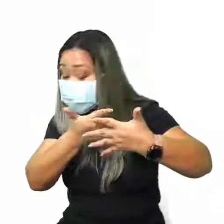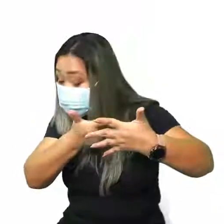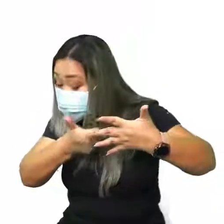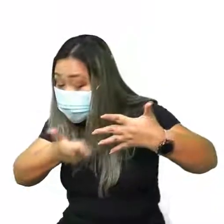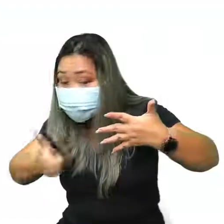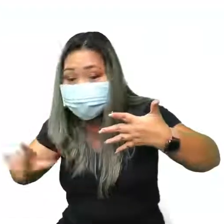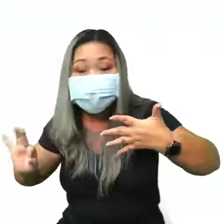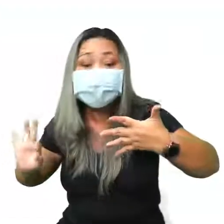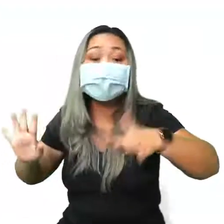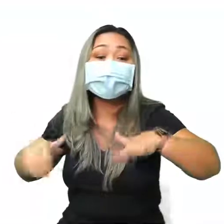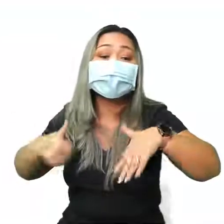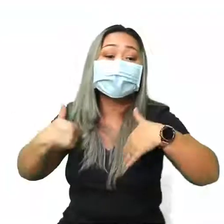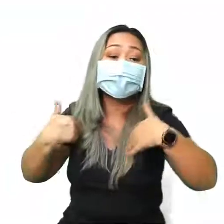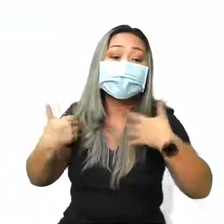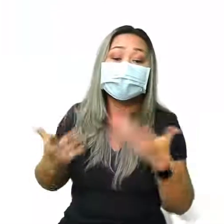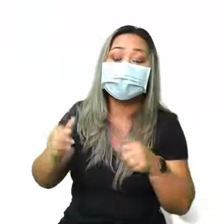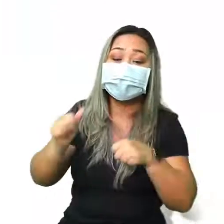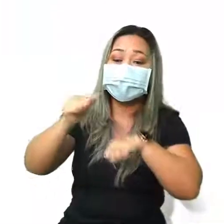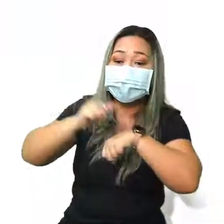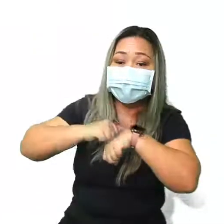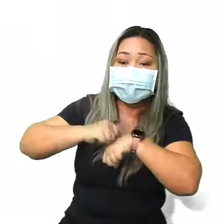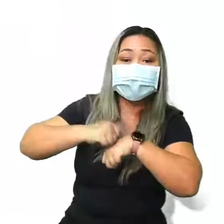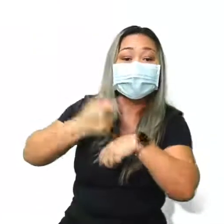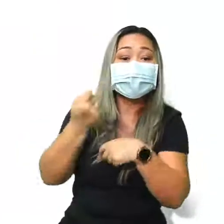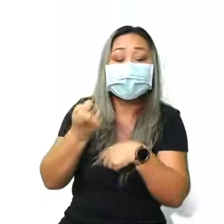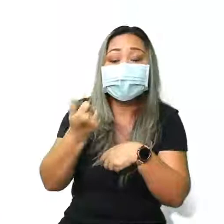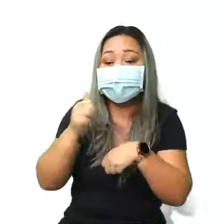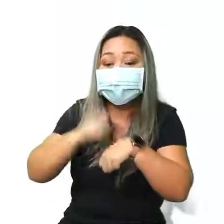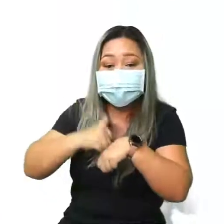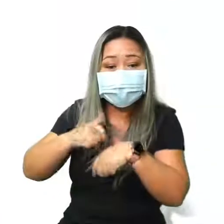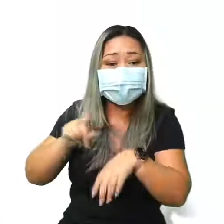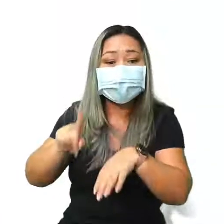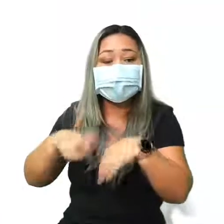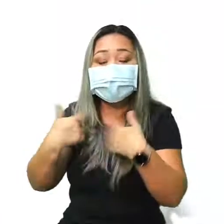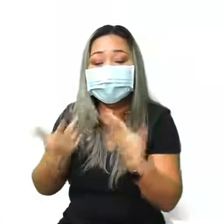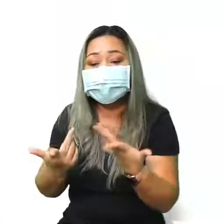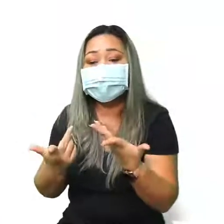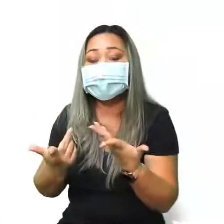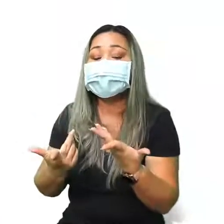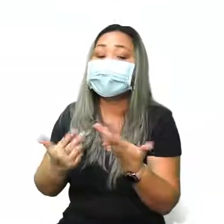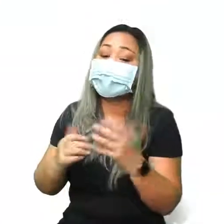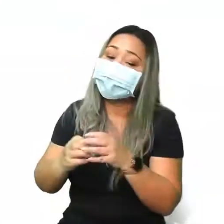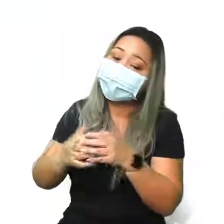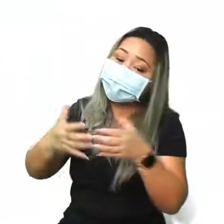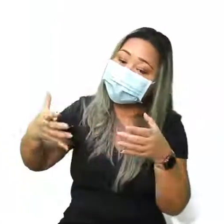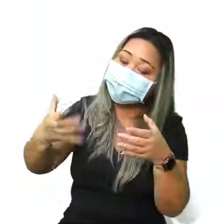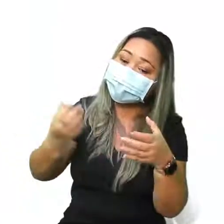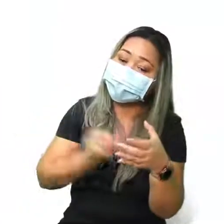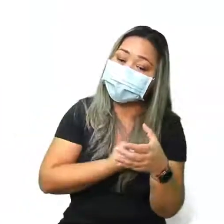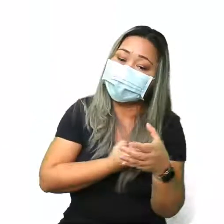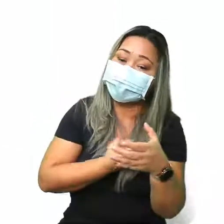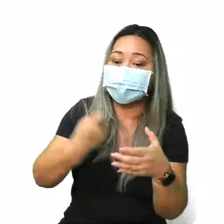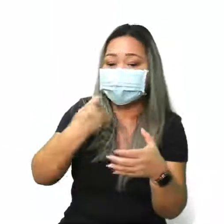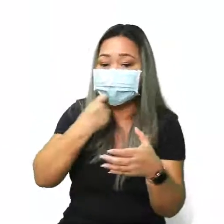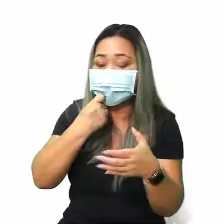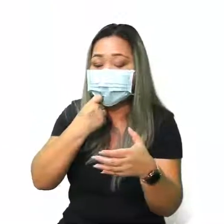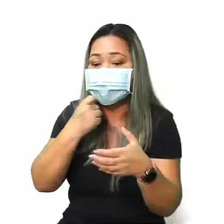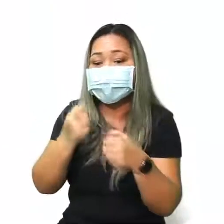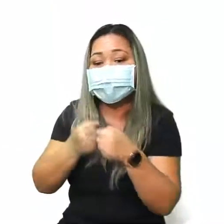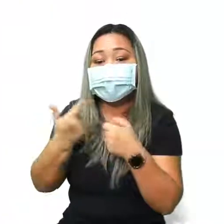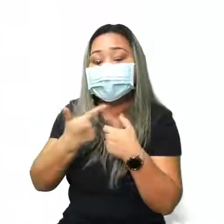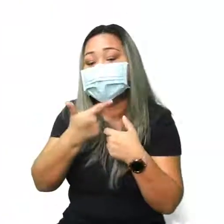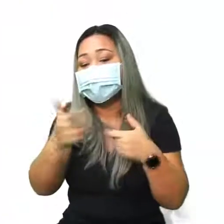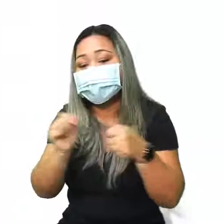que espécies eram essas? Os cascudos, quase que simultaneamente ao aumento do número de peixes de